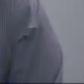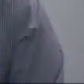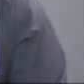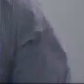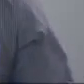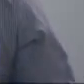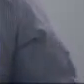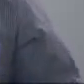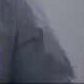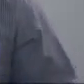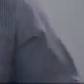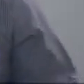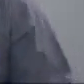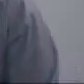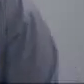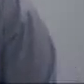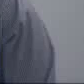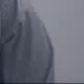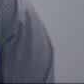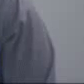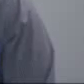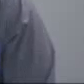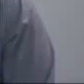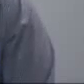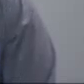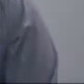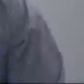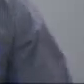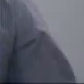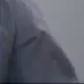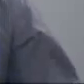de poda, acho que tem que ter esse lado, essa sensibilidade de